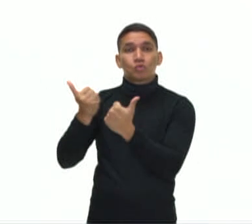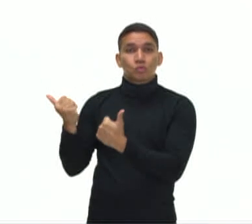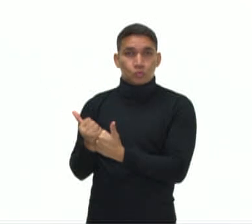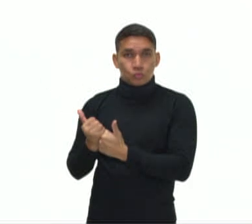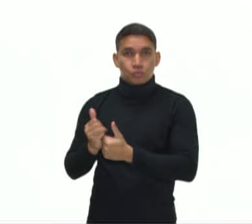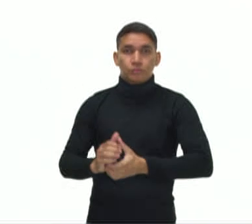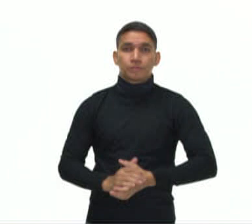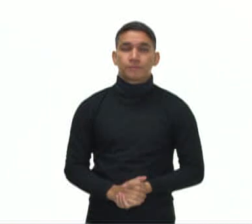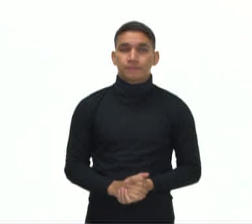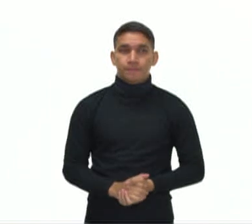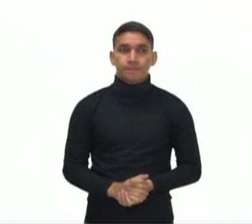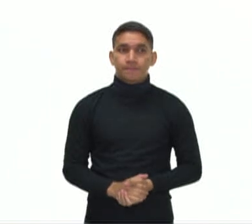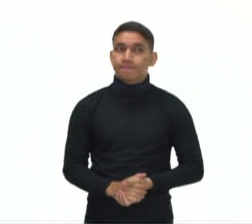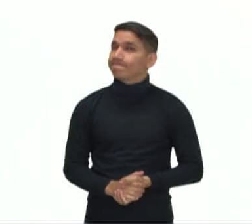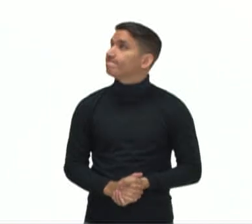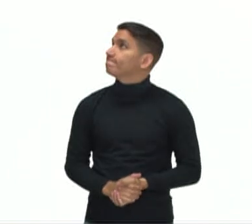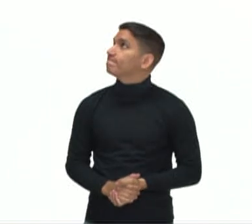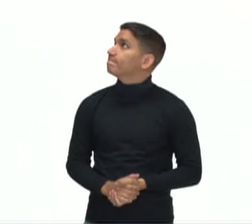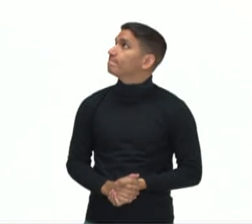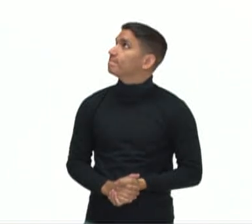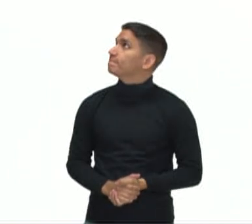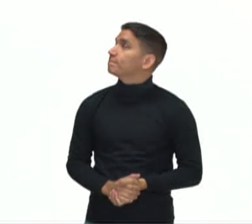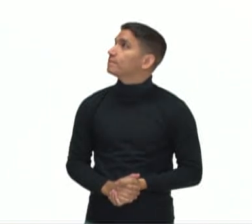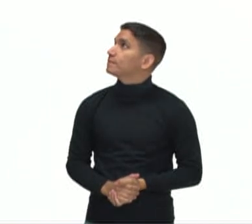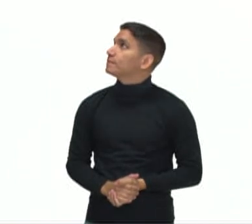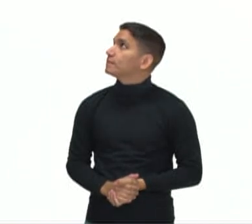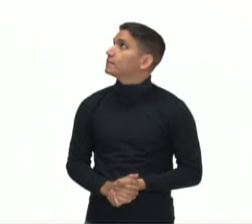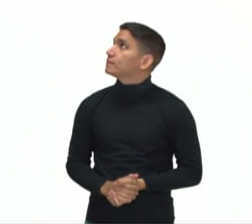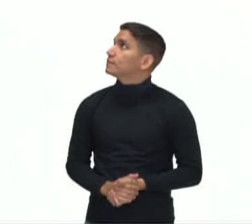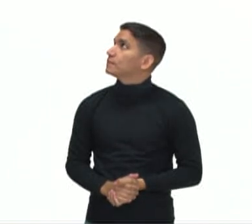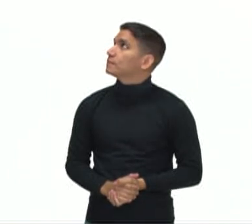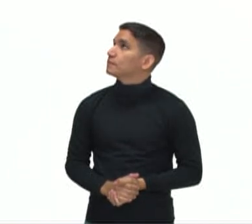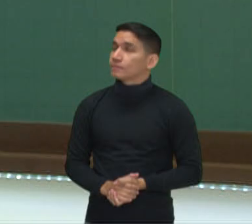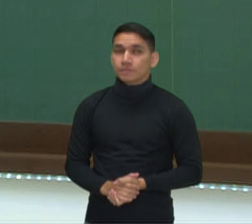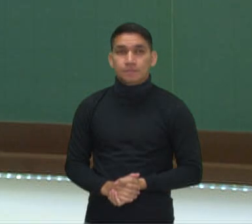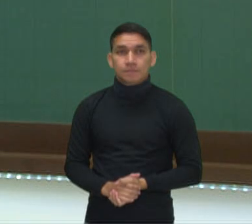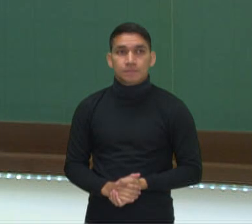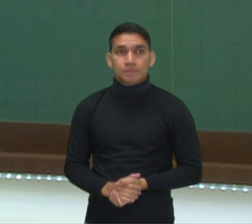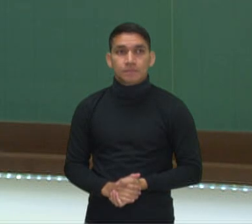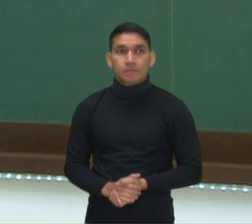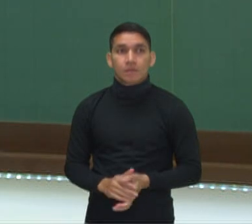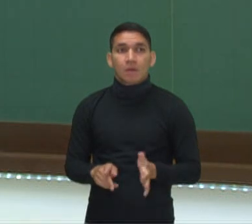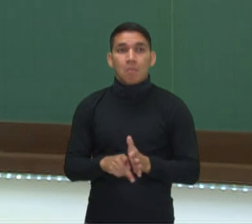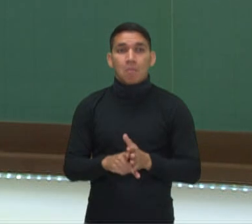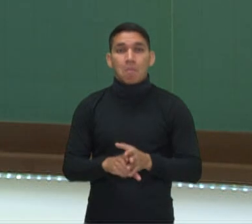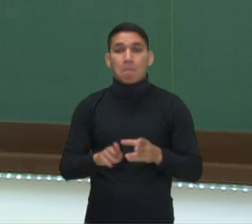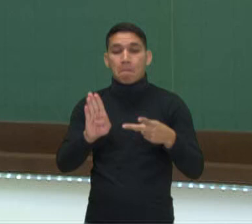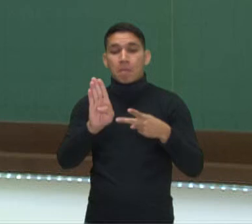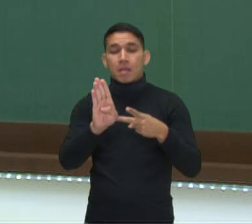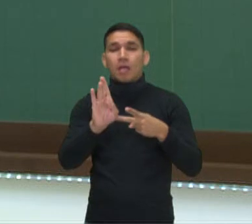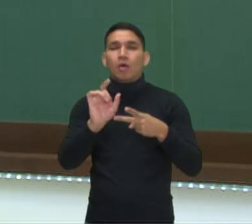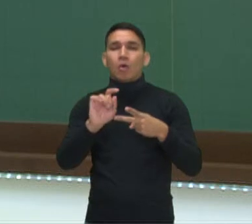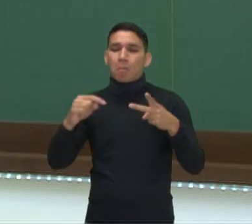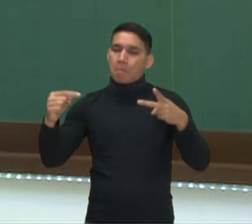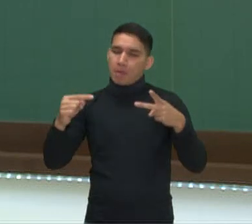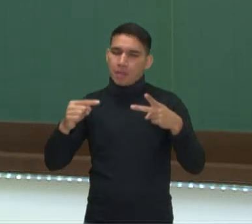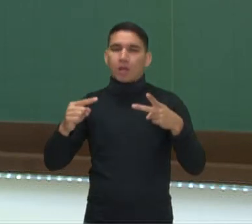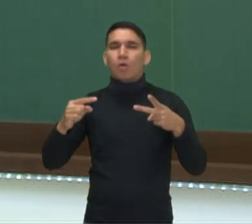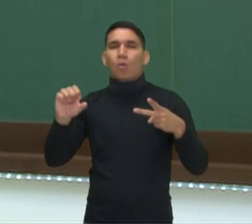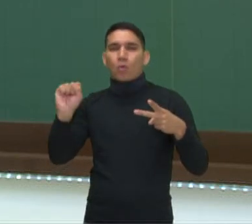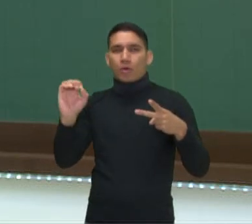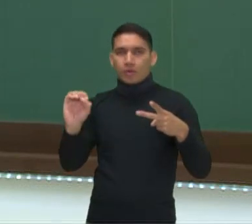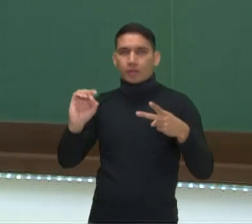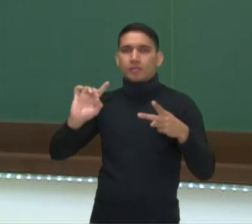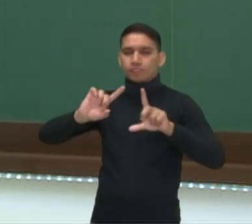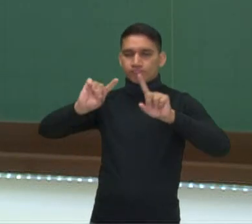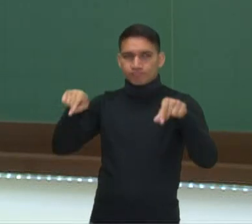2A. X vértice igual menos da fórmula, no lugar do B, o menos 80, né? E